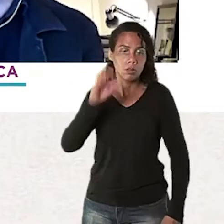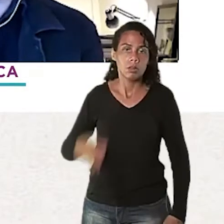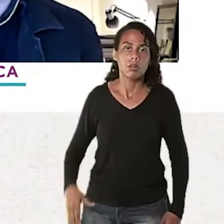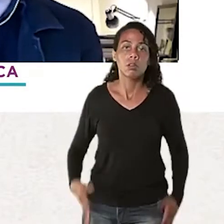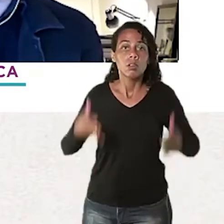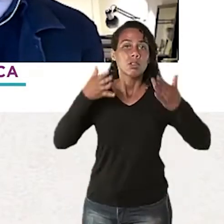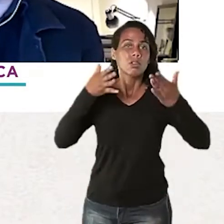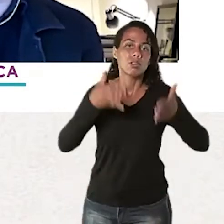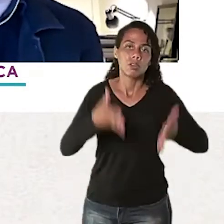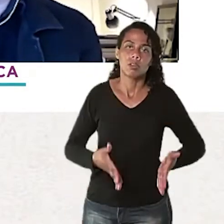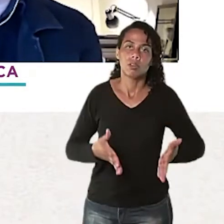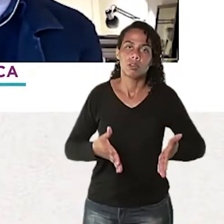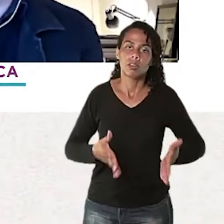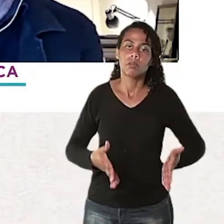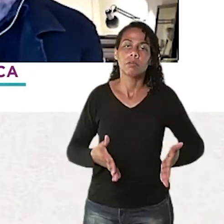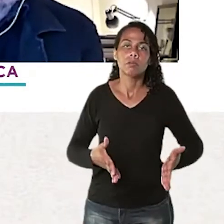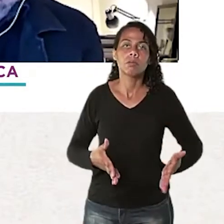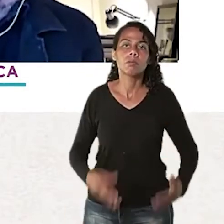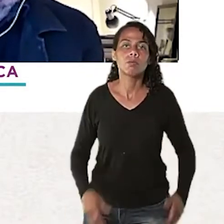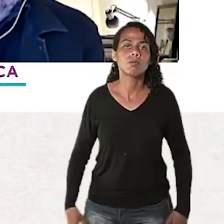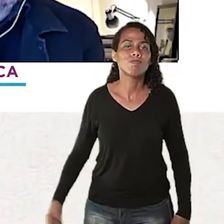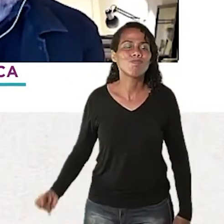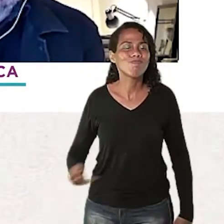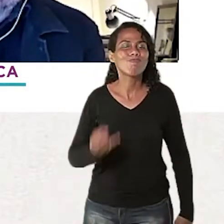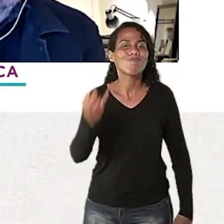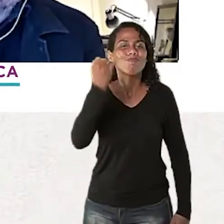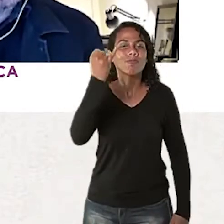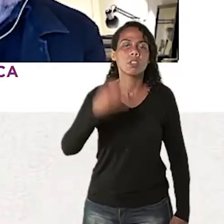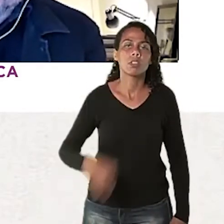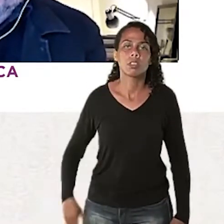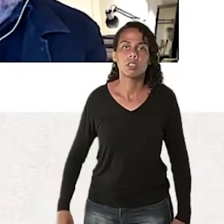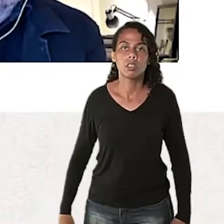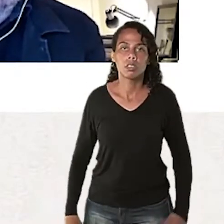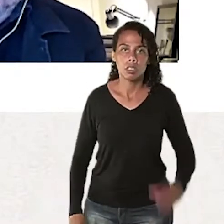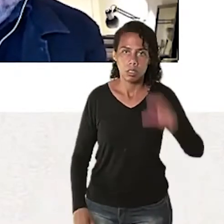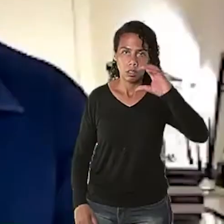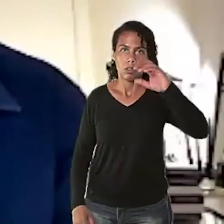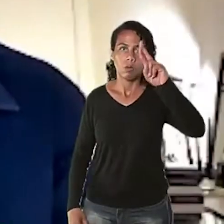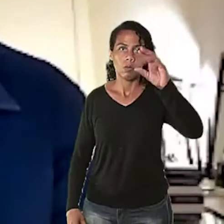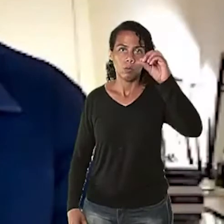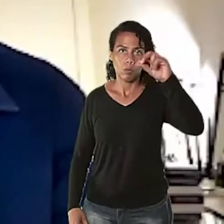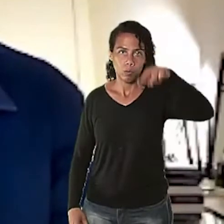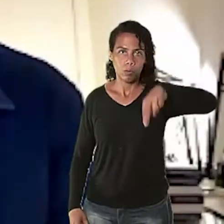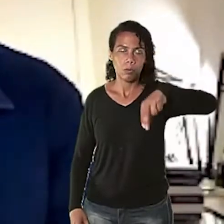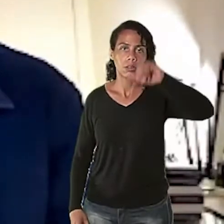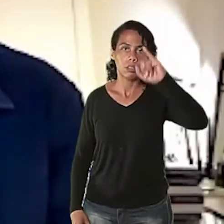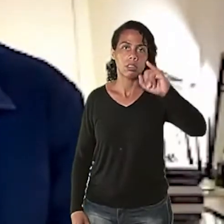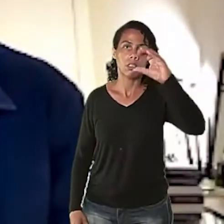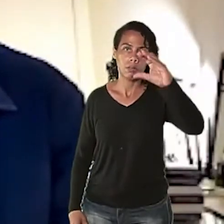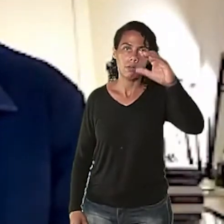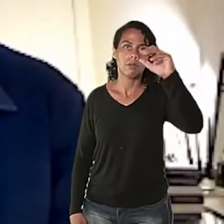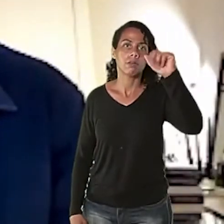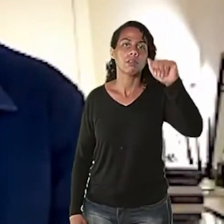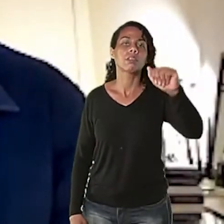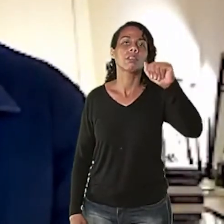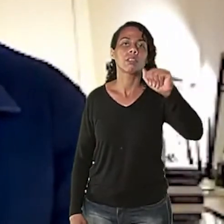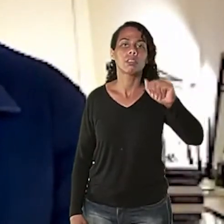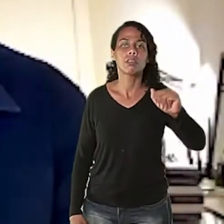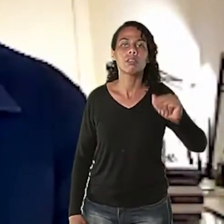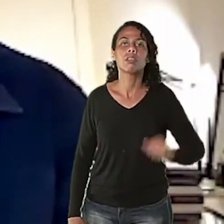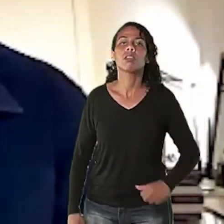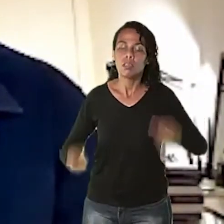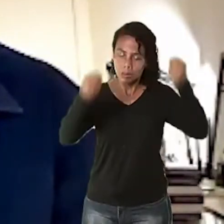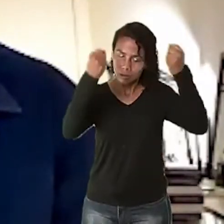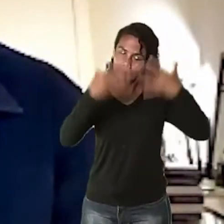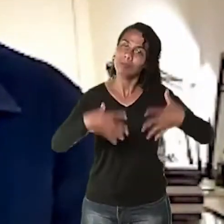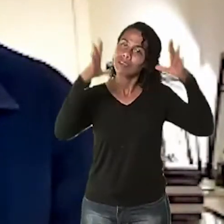curioso ver se vê isso articulado no livro, porque eu escrevi isso numa crônica e boa parte da descrição do Rio de Janeiro que está nessa